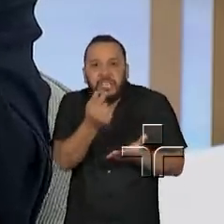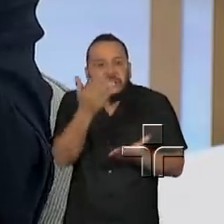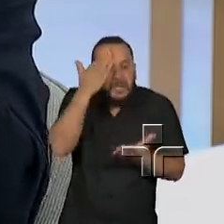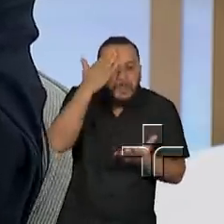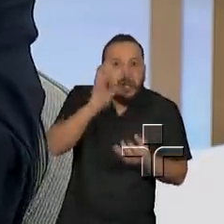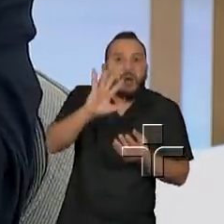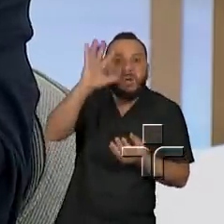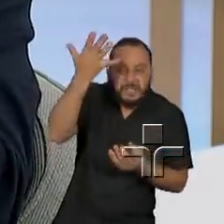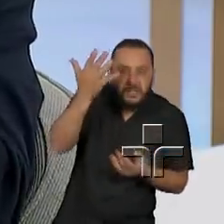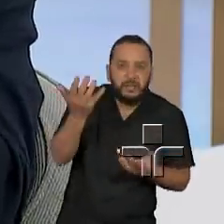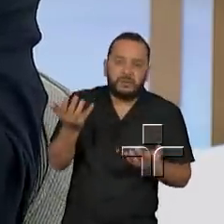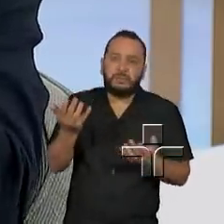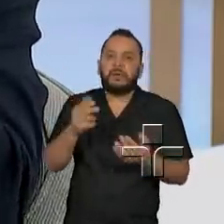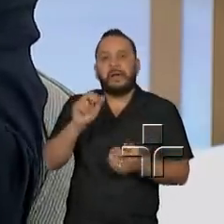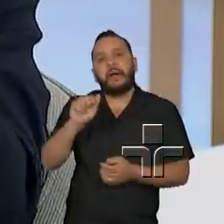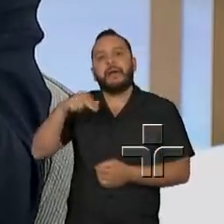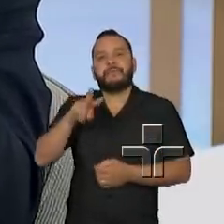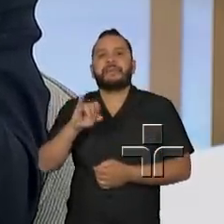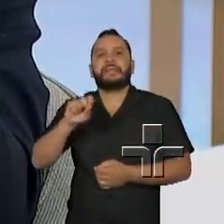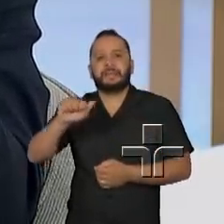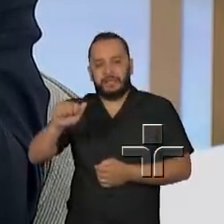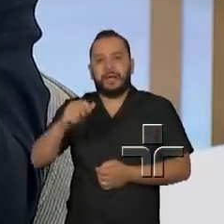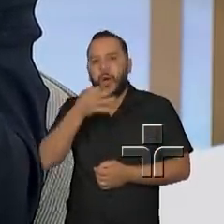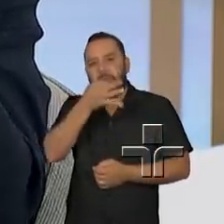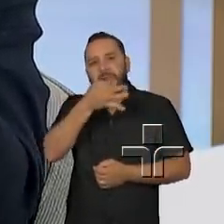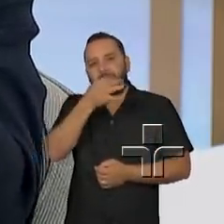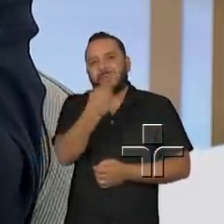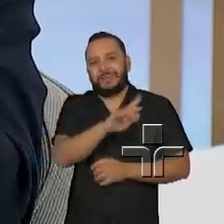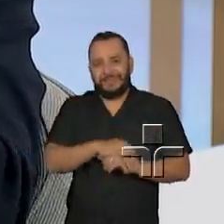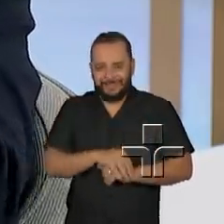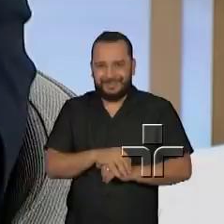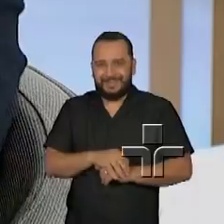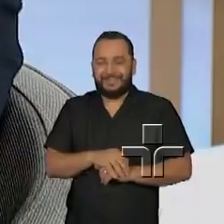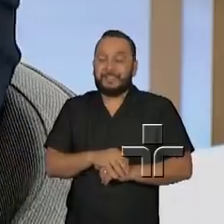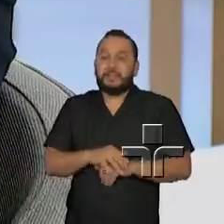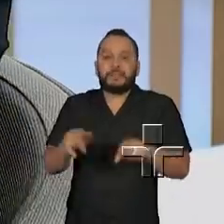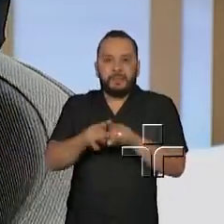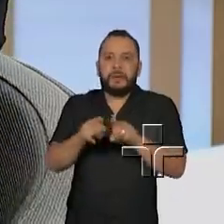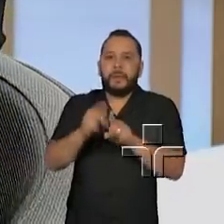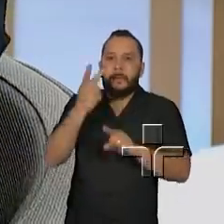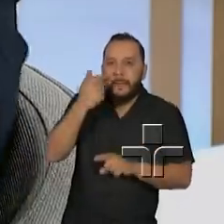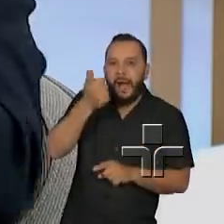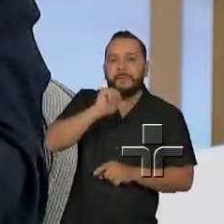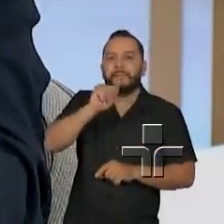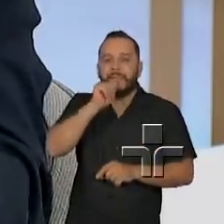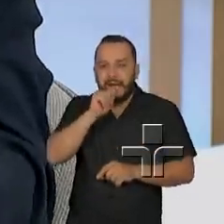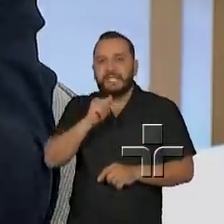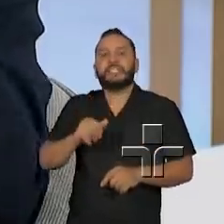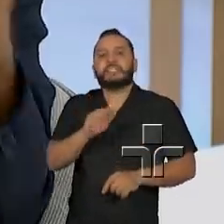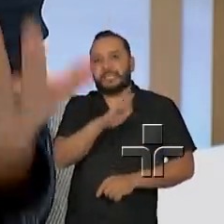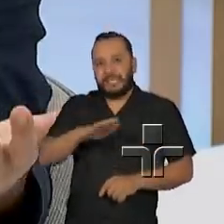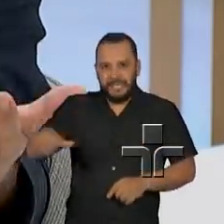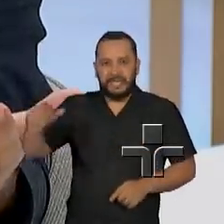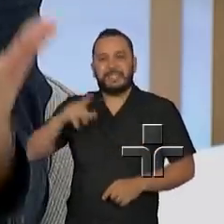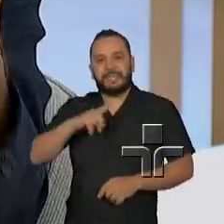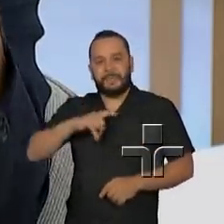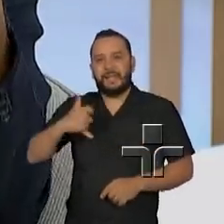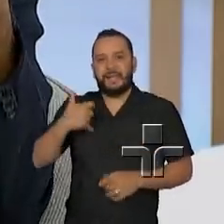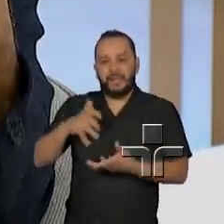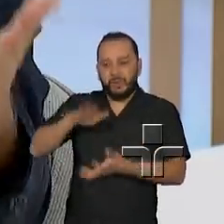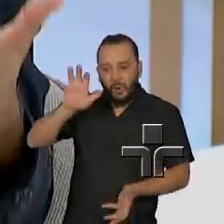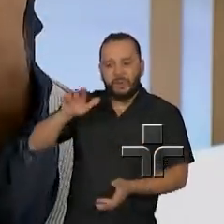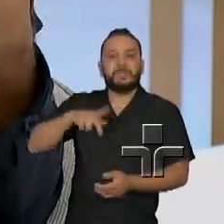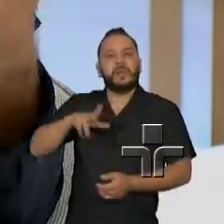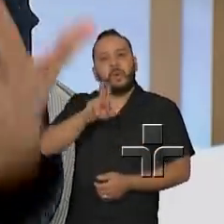aquela planta, que é a posição da Anvisa, e que só atende à grande indústria. E a outra que são os pais e mães de pacientes, de crianças, de idosos que estão